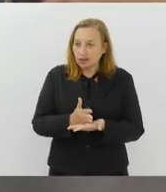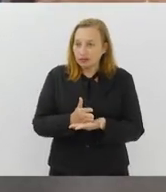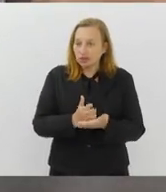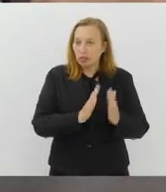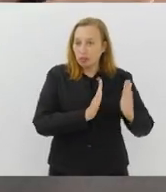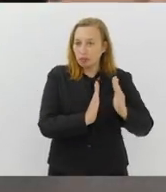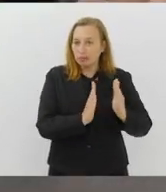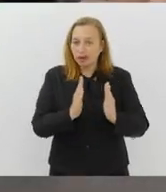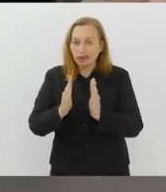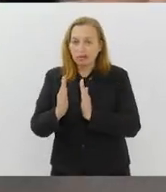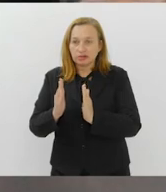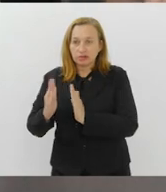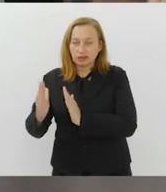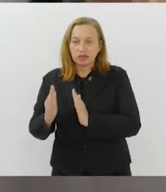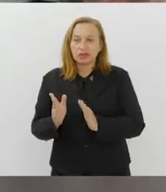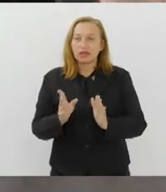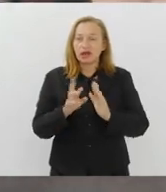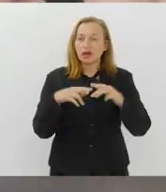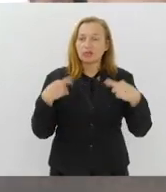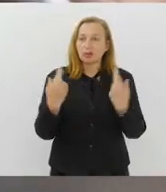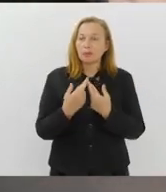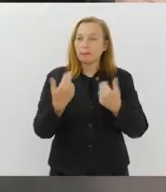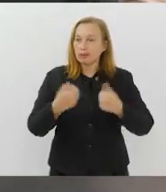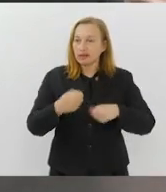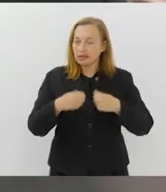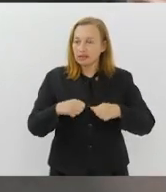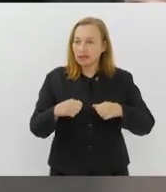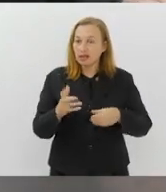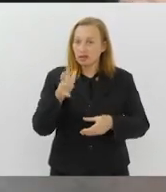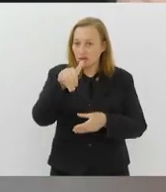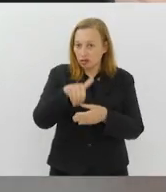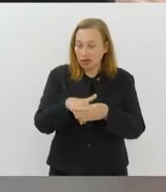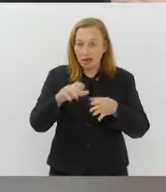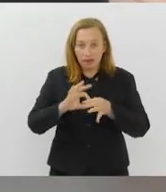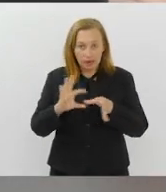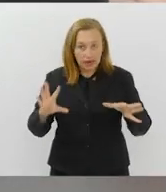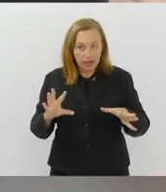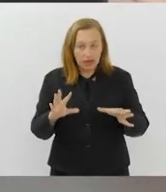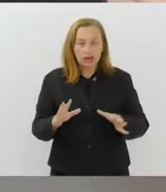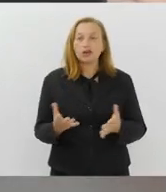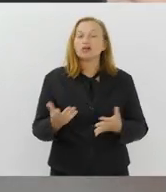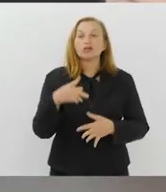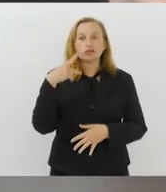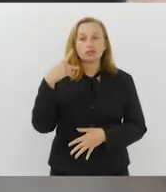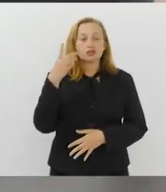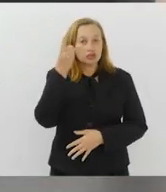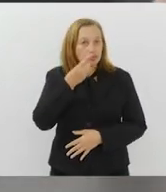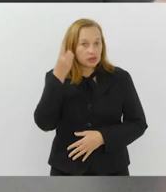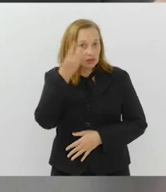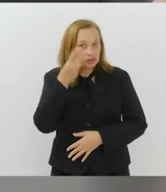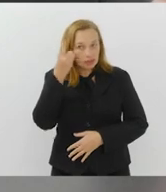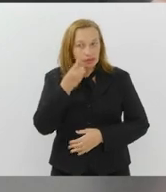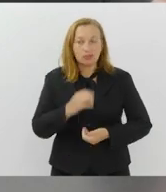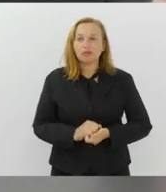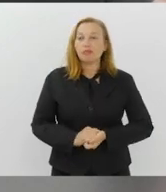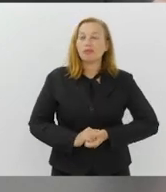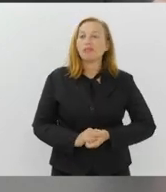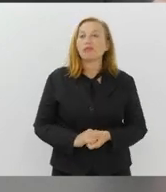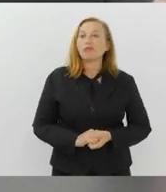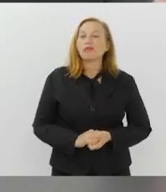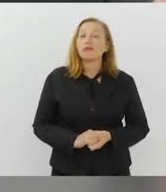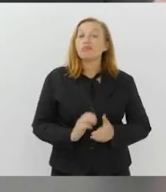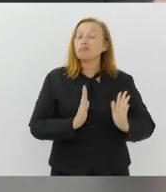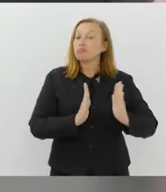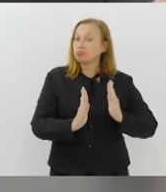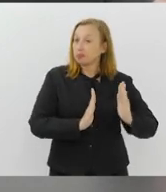nossa reunião, nós vamos precisar deliberar e votar aqui com os nobres deputados sobre o